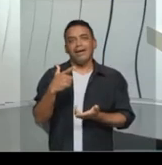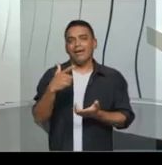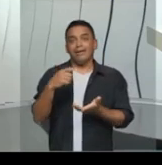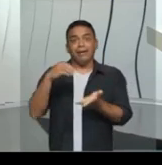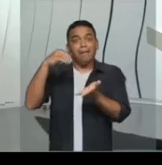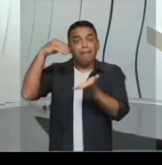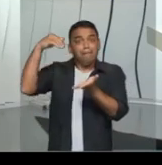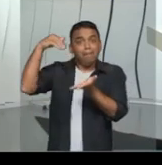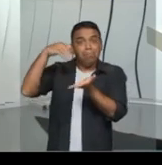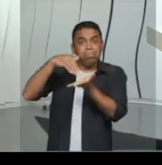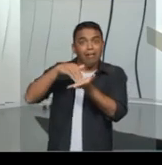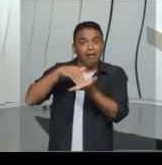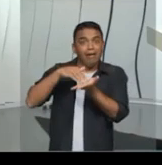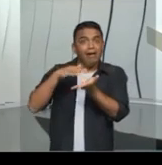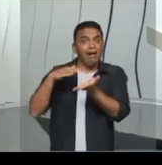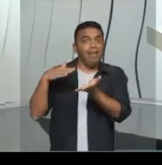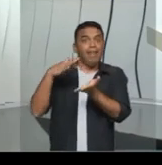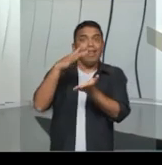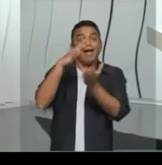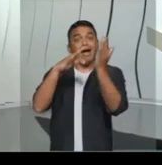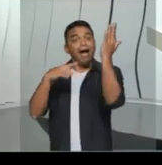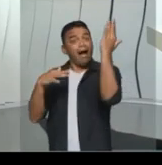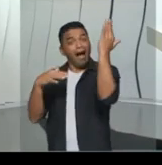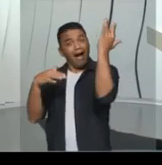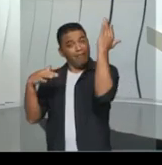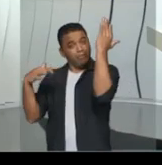reflexão nesta